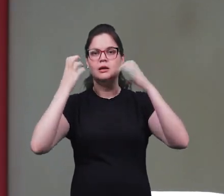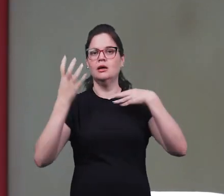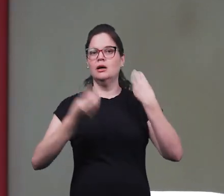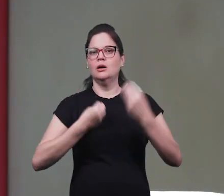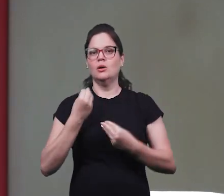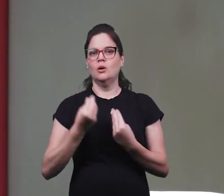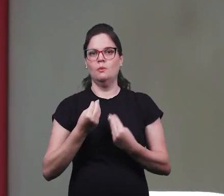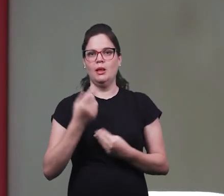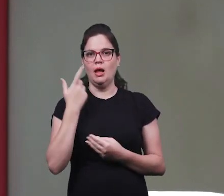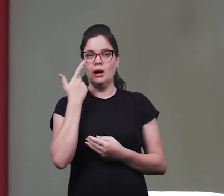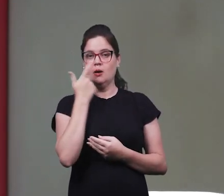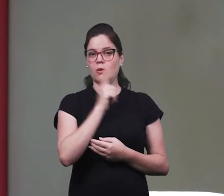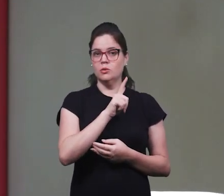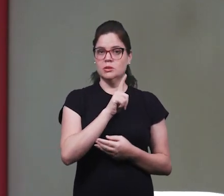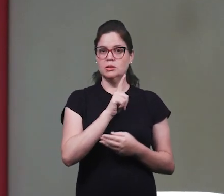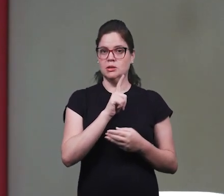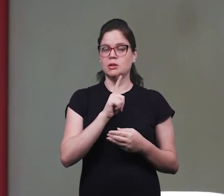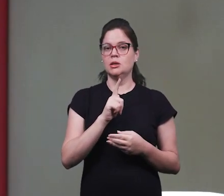dela,